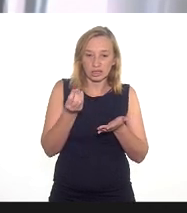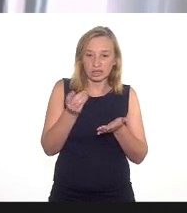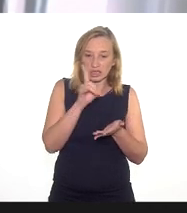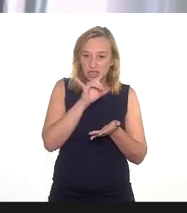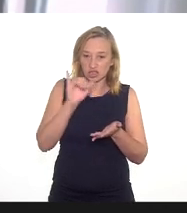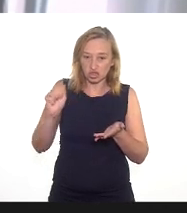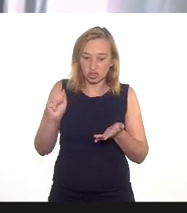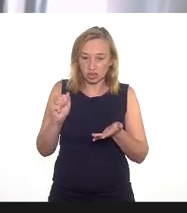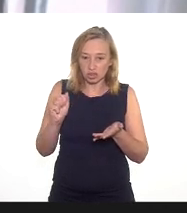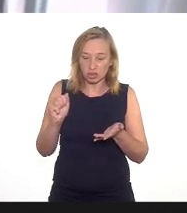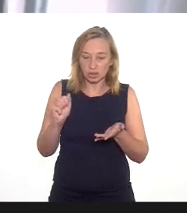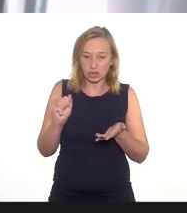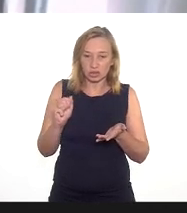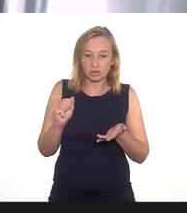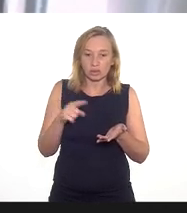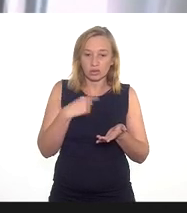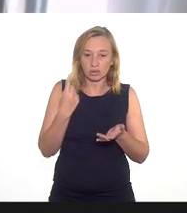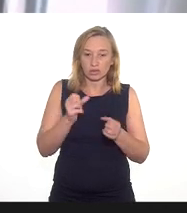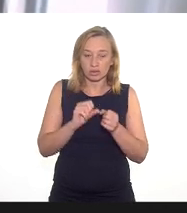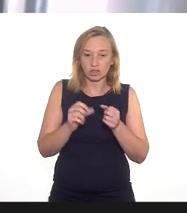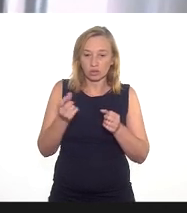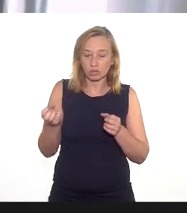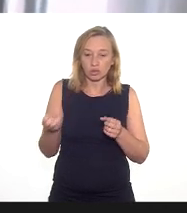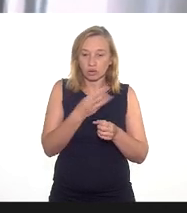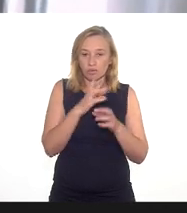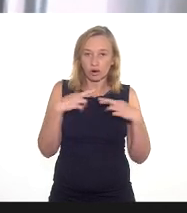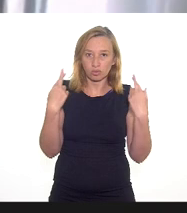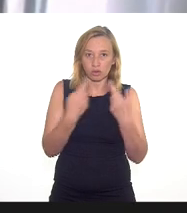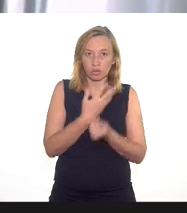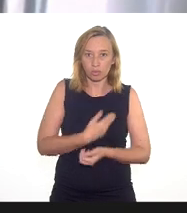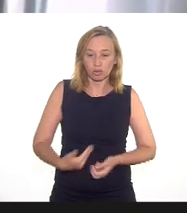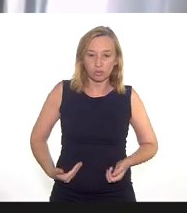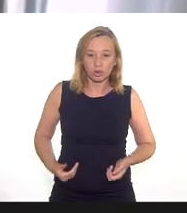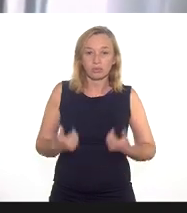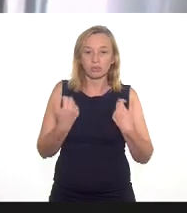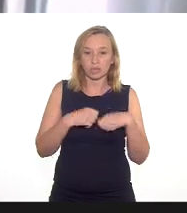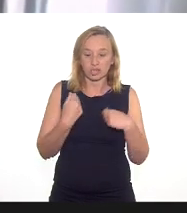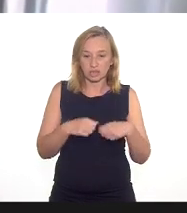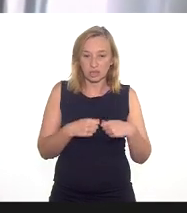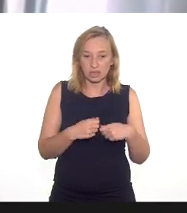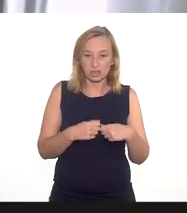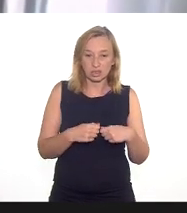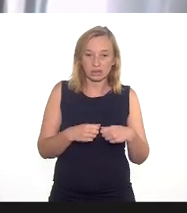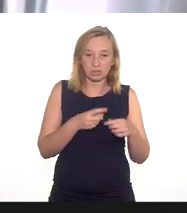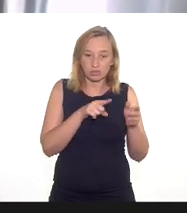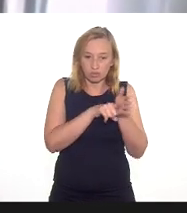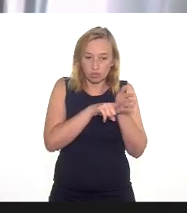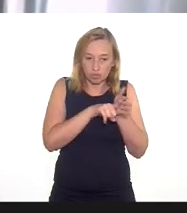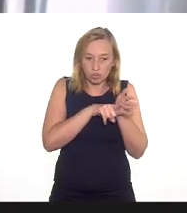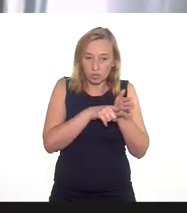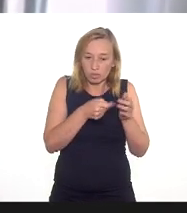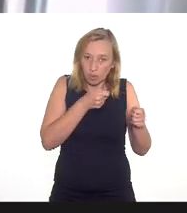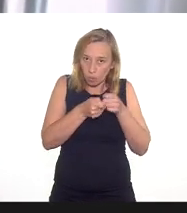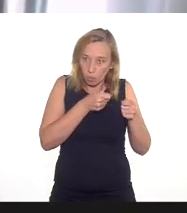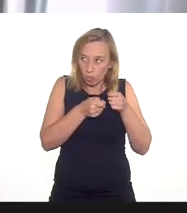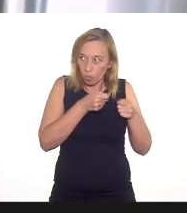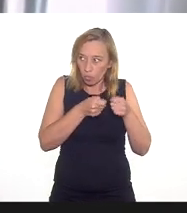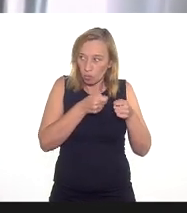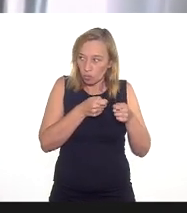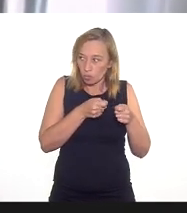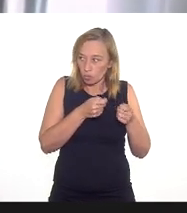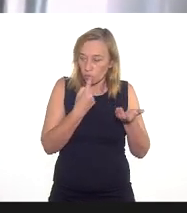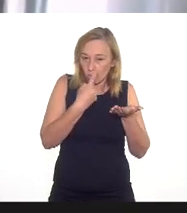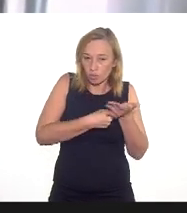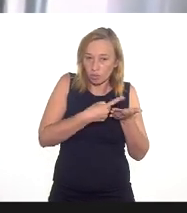dias, presidente Castilho, nós fizéssemos uma nova audiência. A gente precisa ter um instrumento de monitoramento mais regular. Então, sair com o compromisso